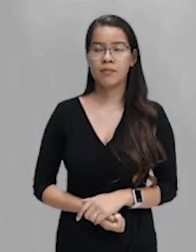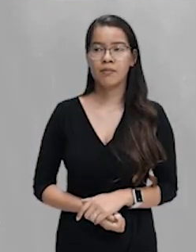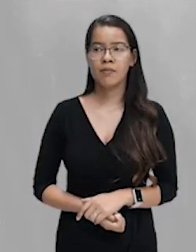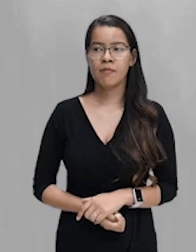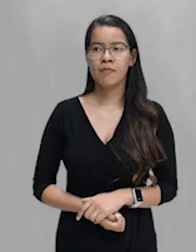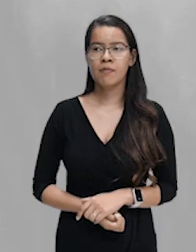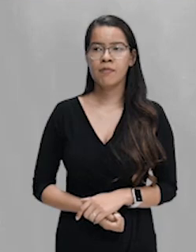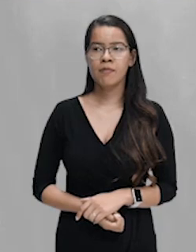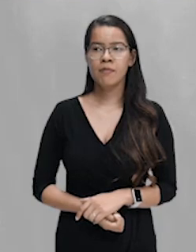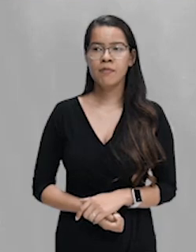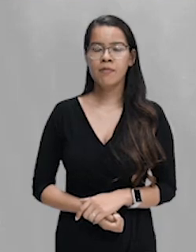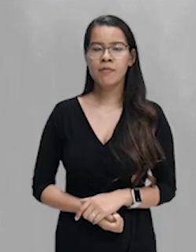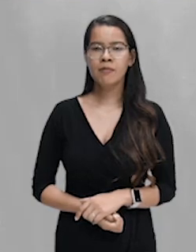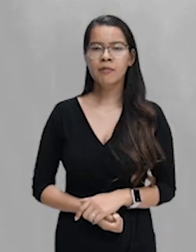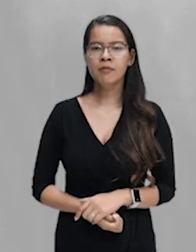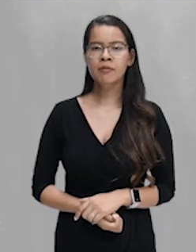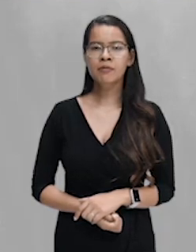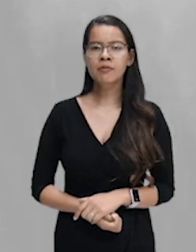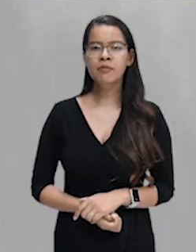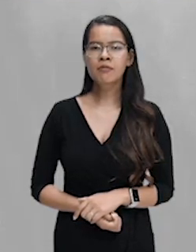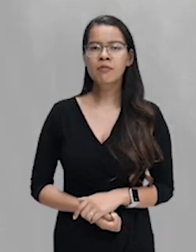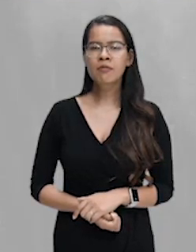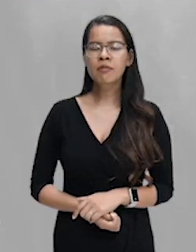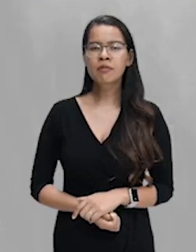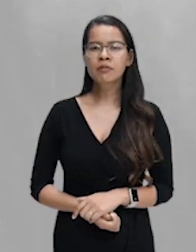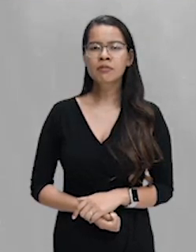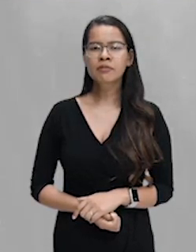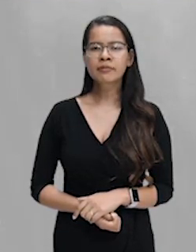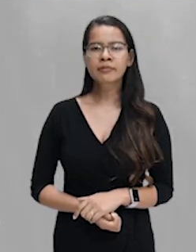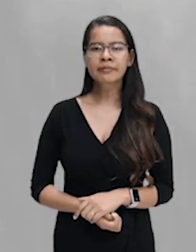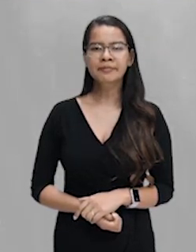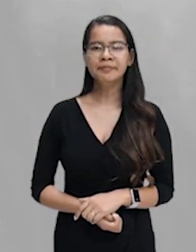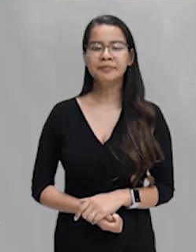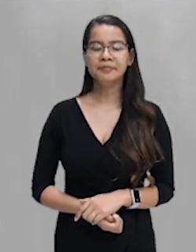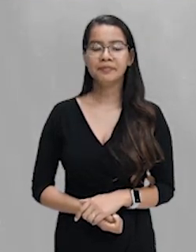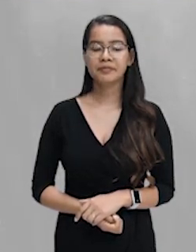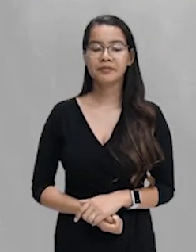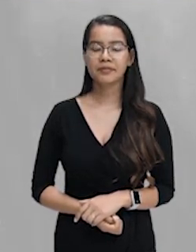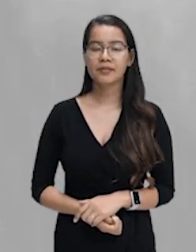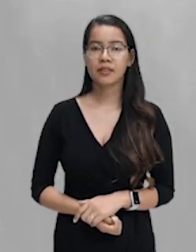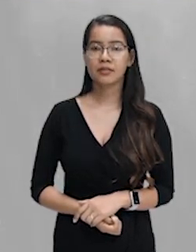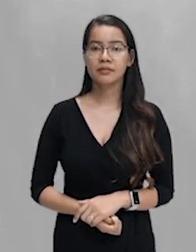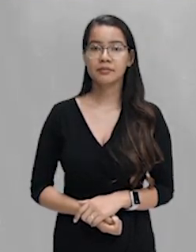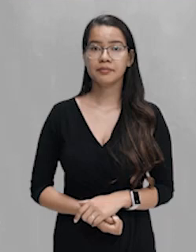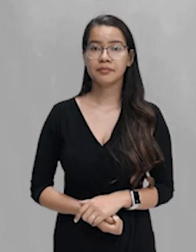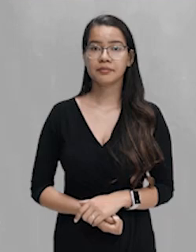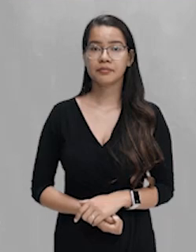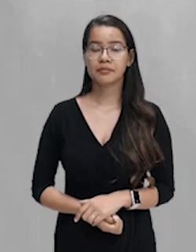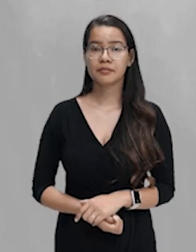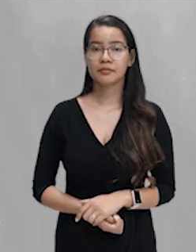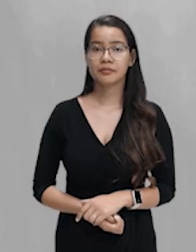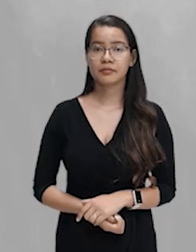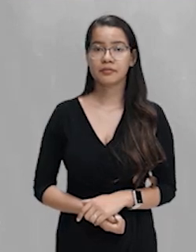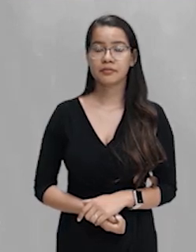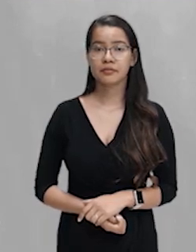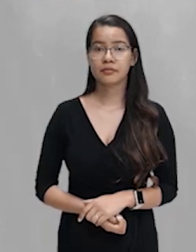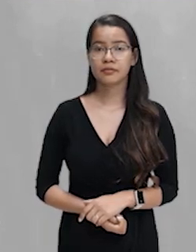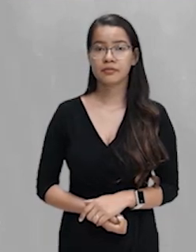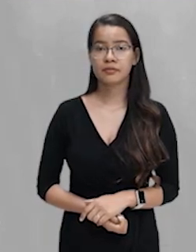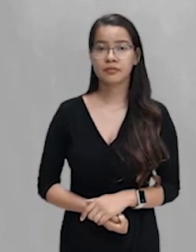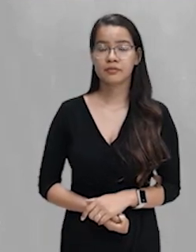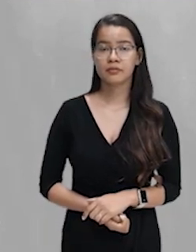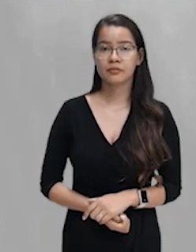tú habías hablado, él, ella, usted había hablado. Nosotros